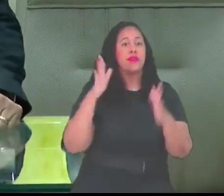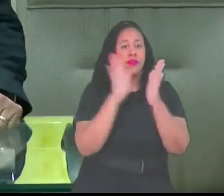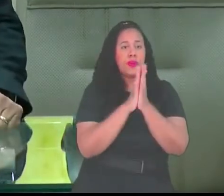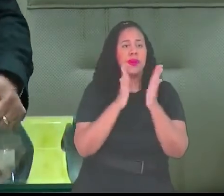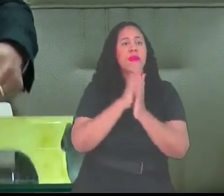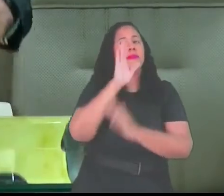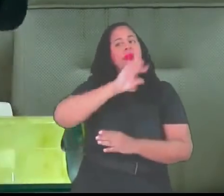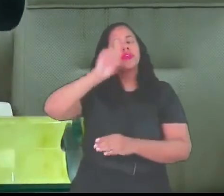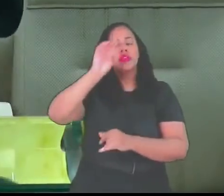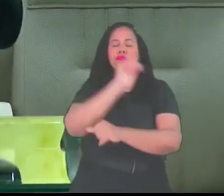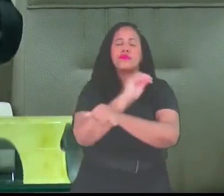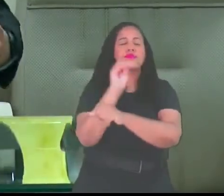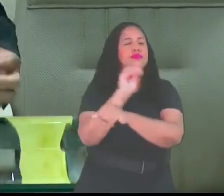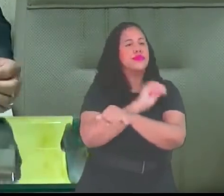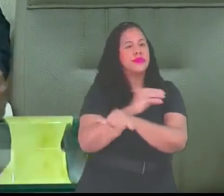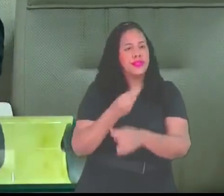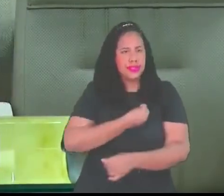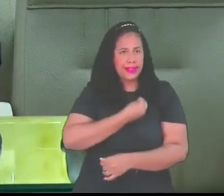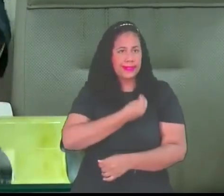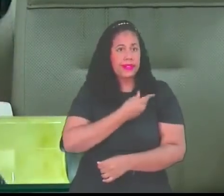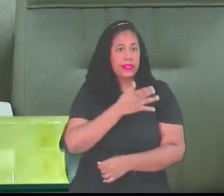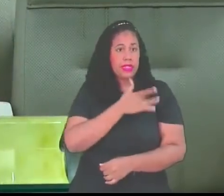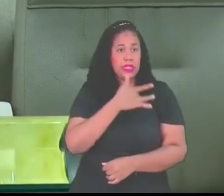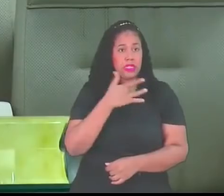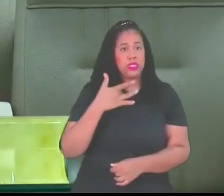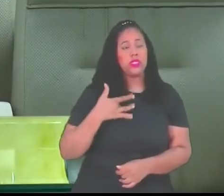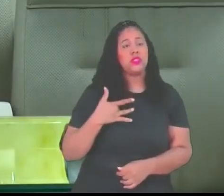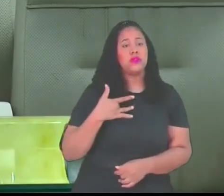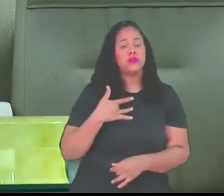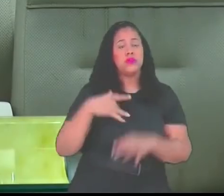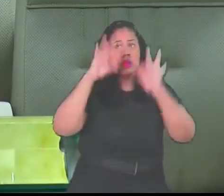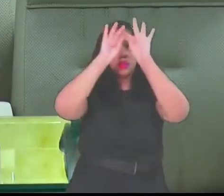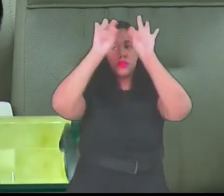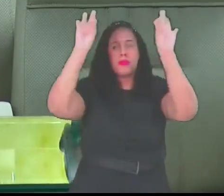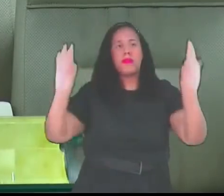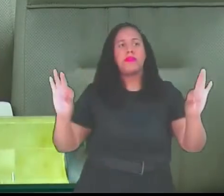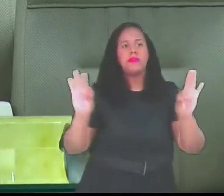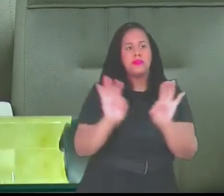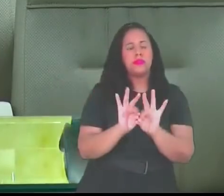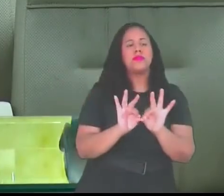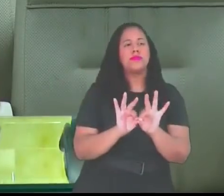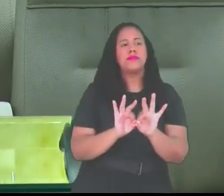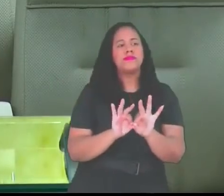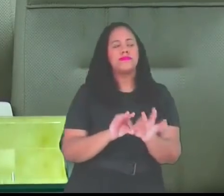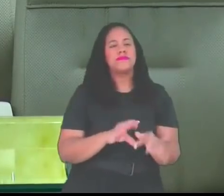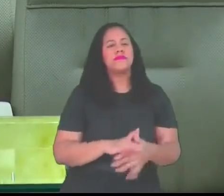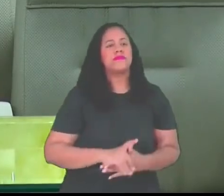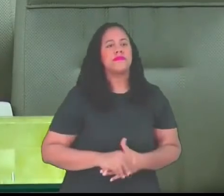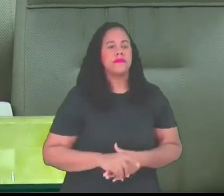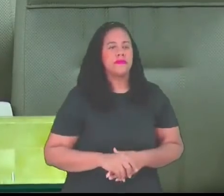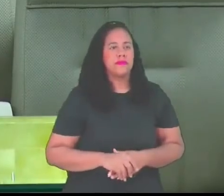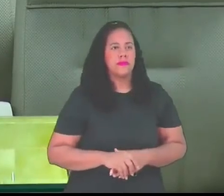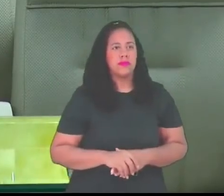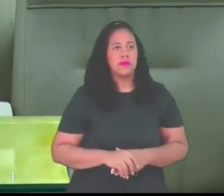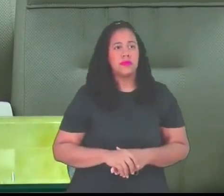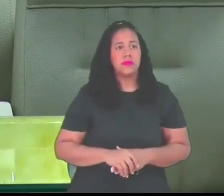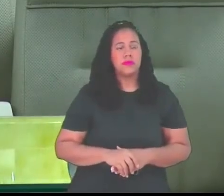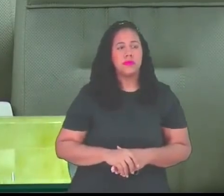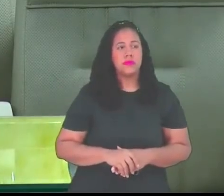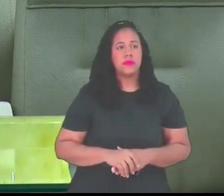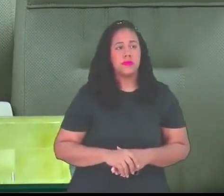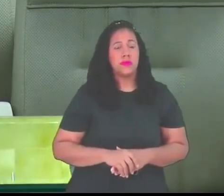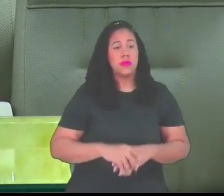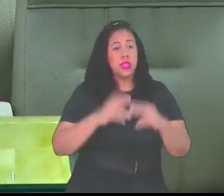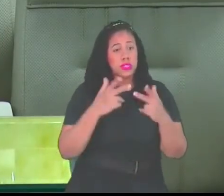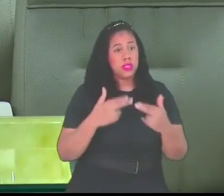Deus cuide da sua vida, dos seus projetos, da sua saúde, dos intentos que ele